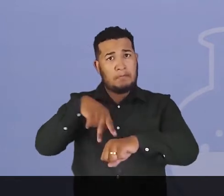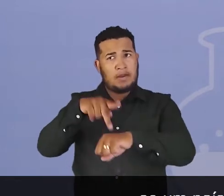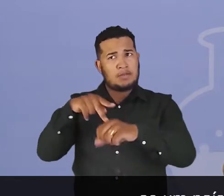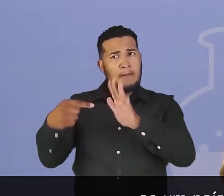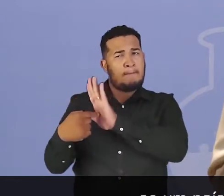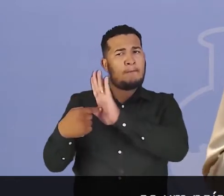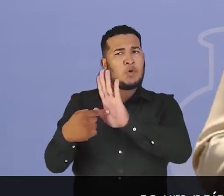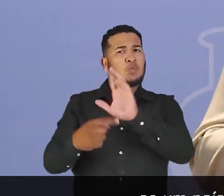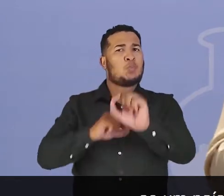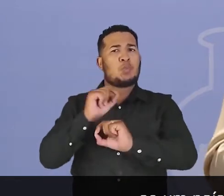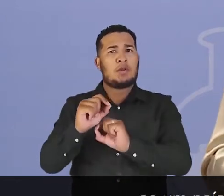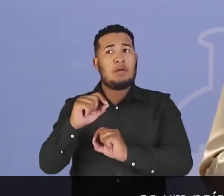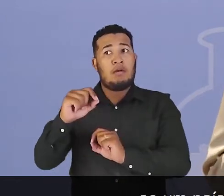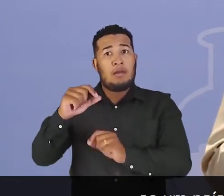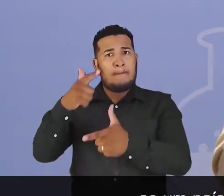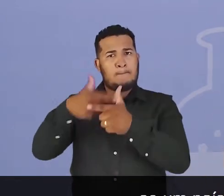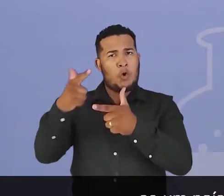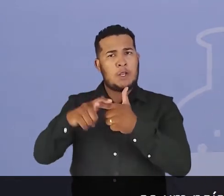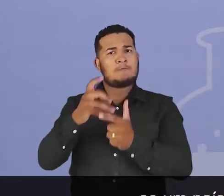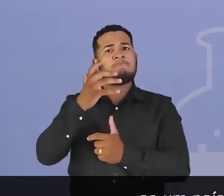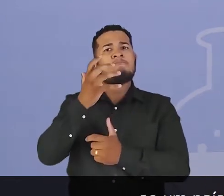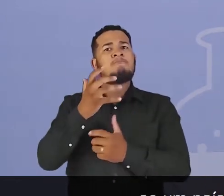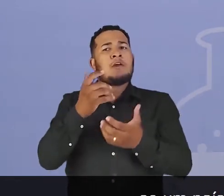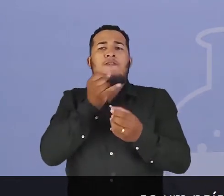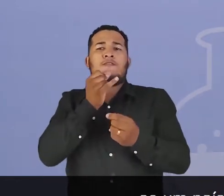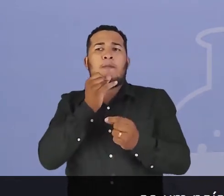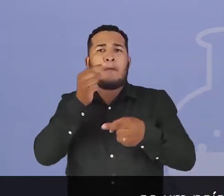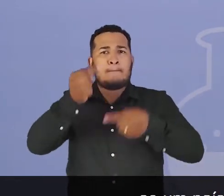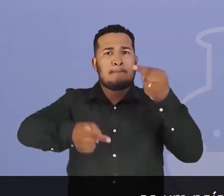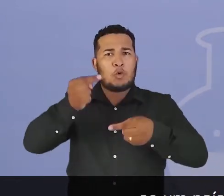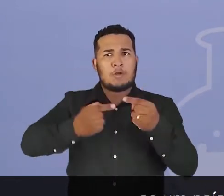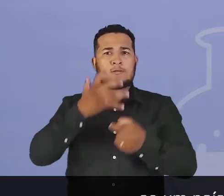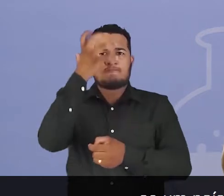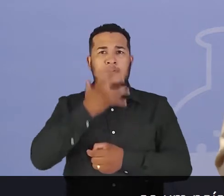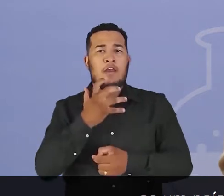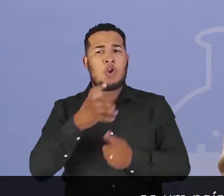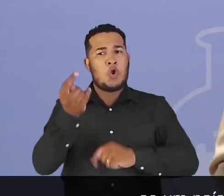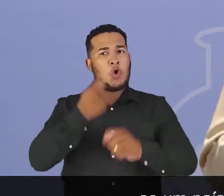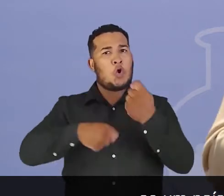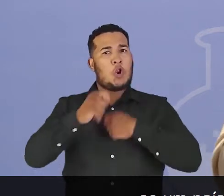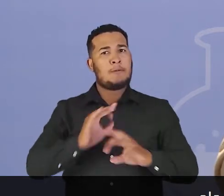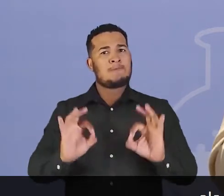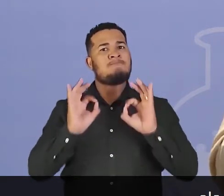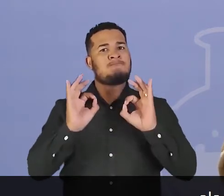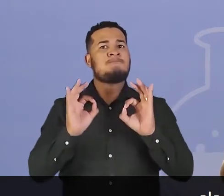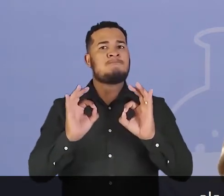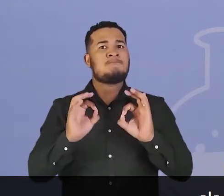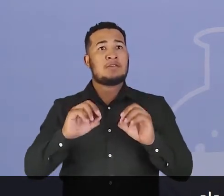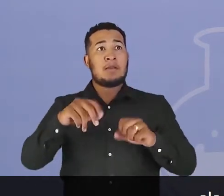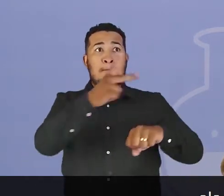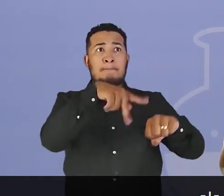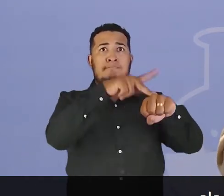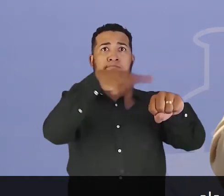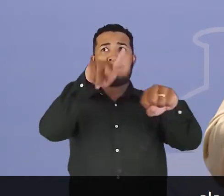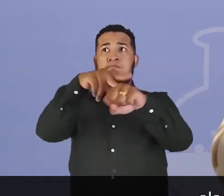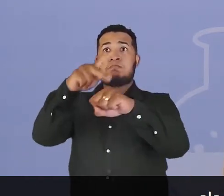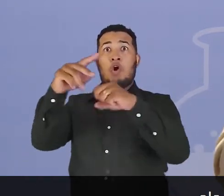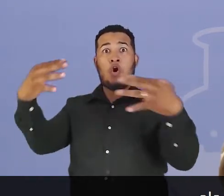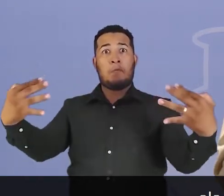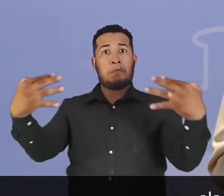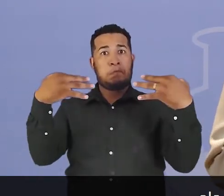se um país demonstra que tem uma política séria e uma economia forte, ele vai atrair investimentos